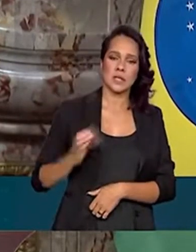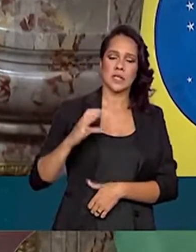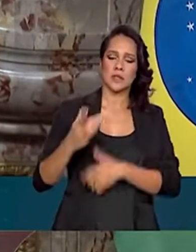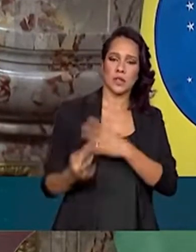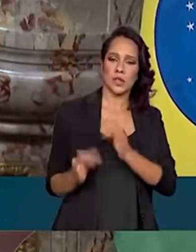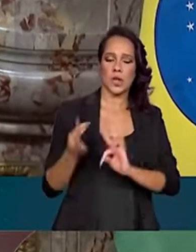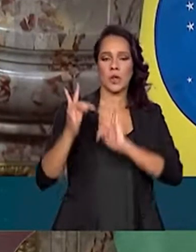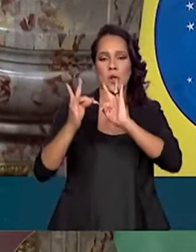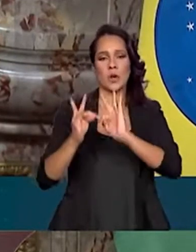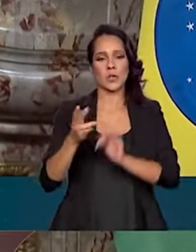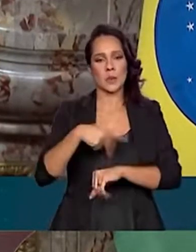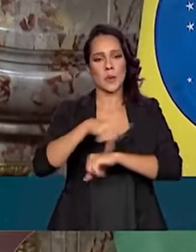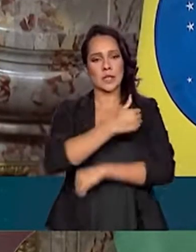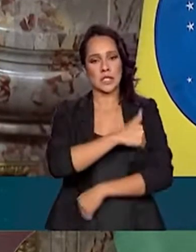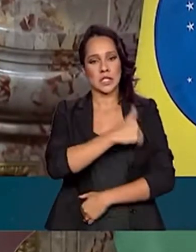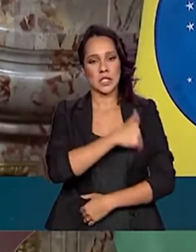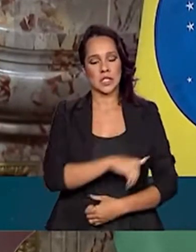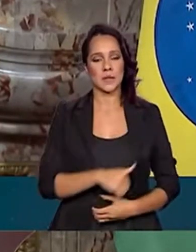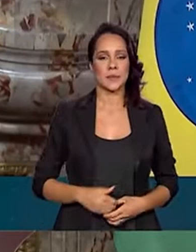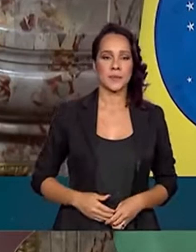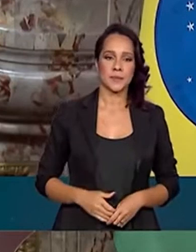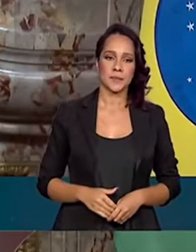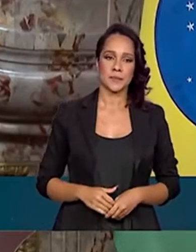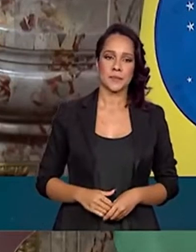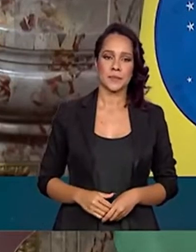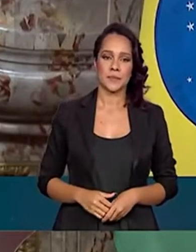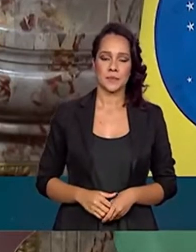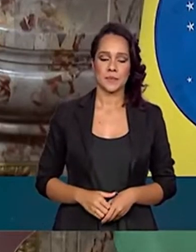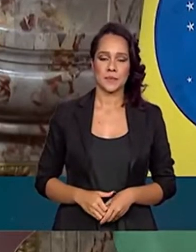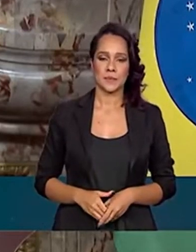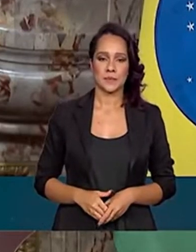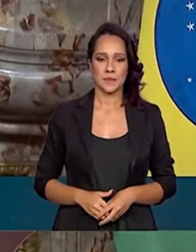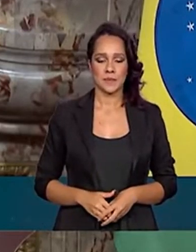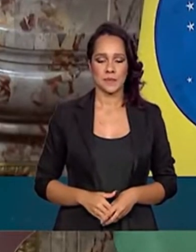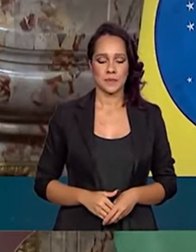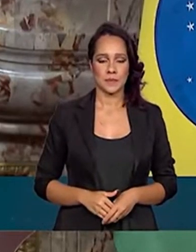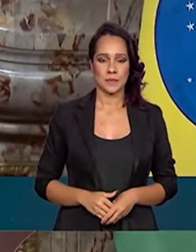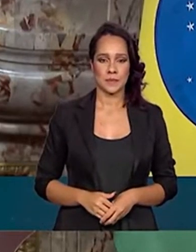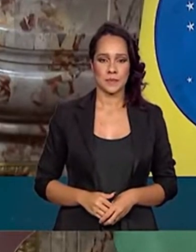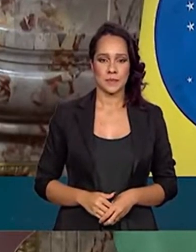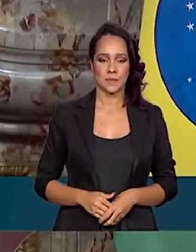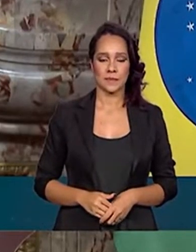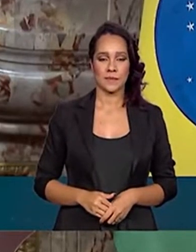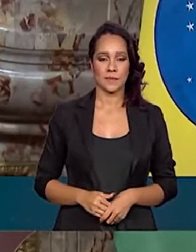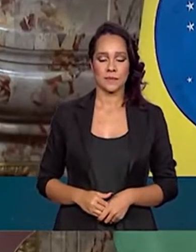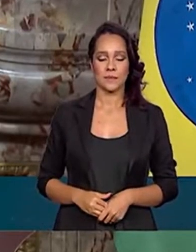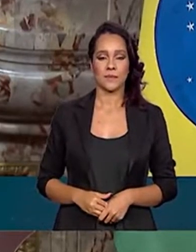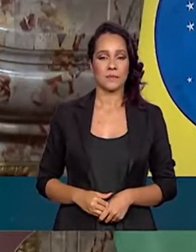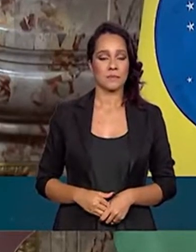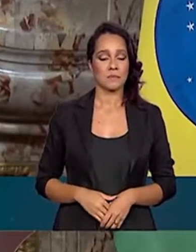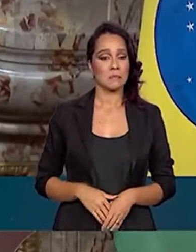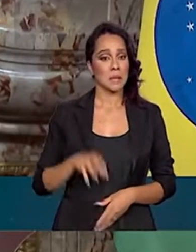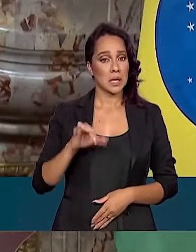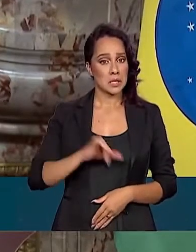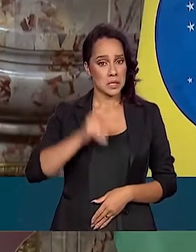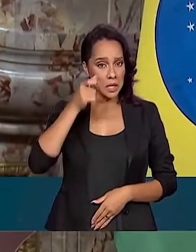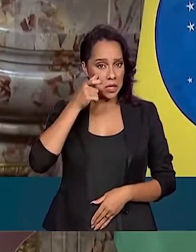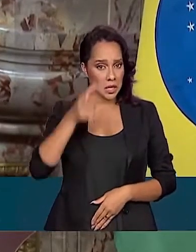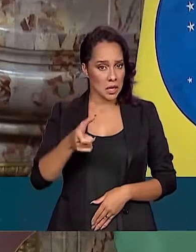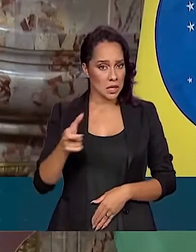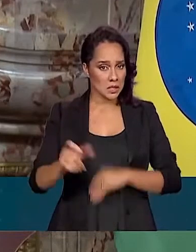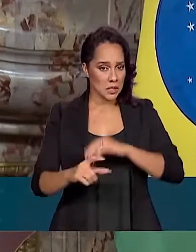e tecnológico da Argentina. Estou seguro que os empresários brasileiros estão interessados no conhecimento científico e tecnológico da Argentina. E se há interesse